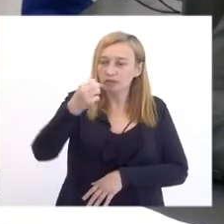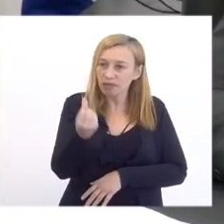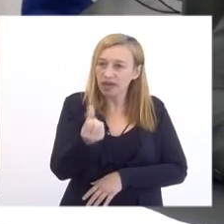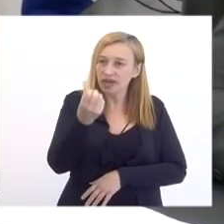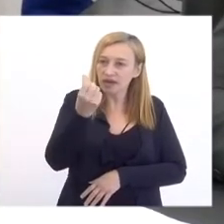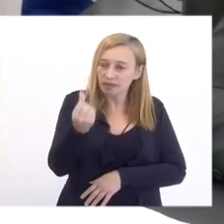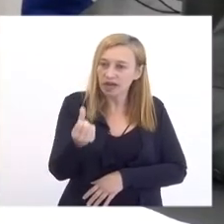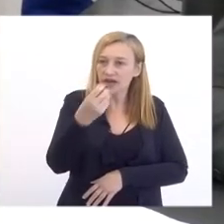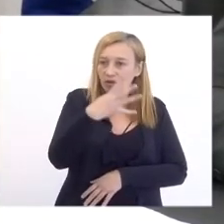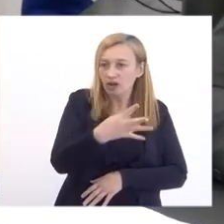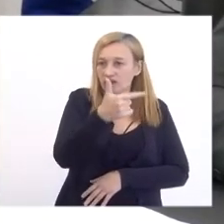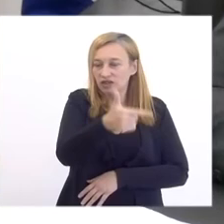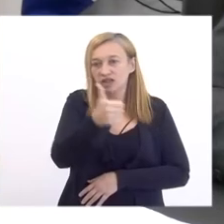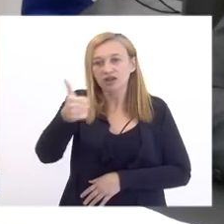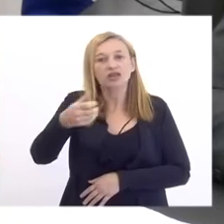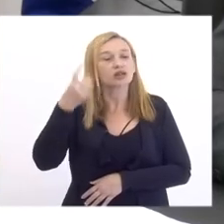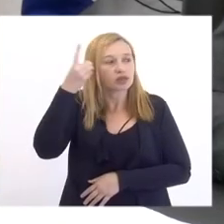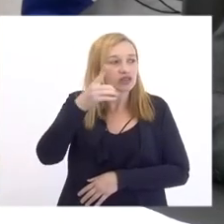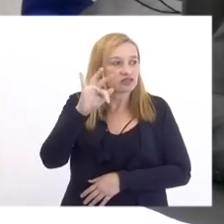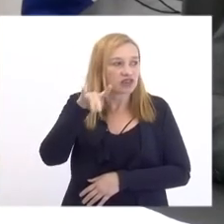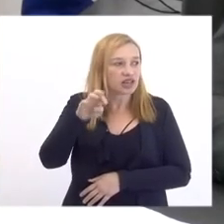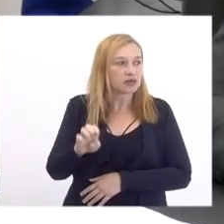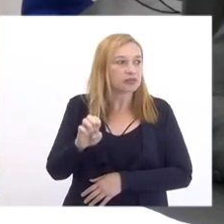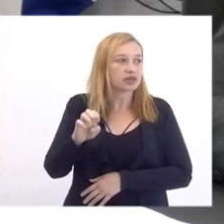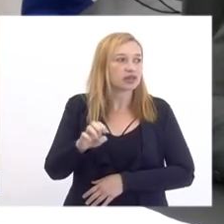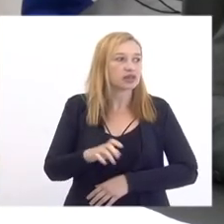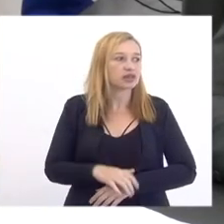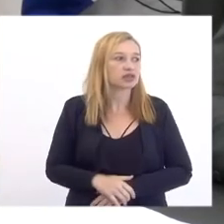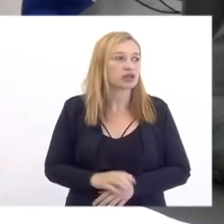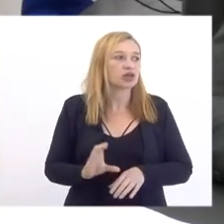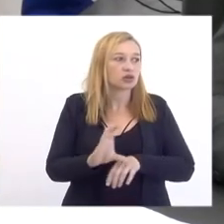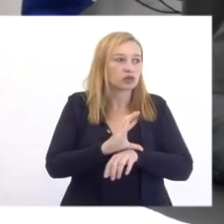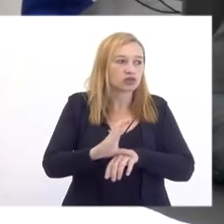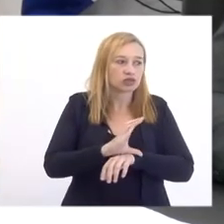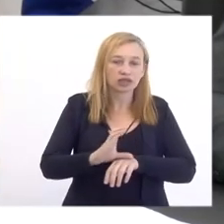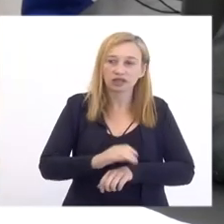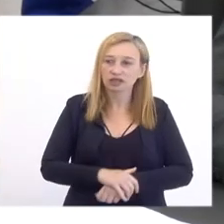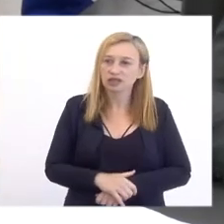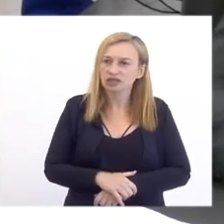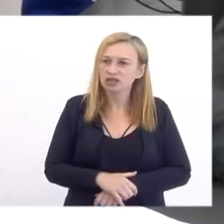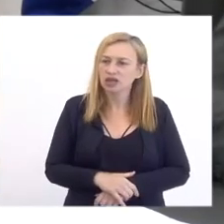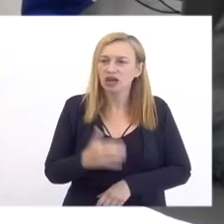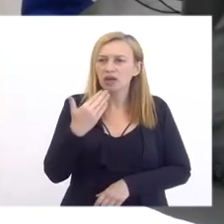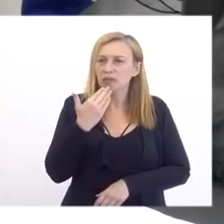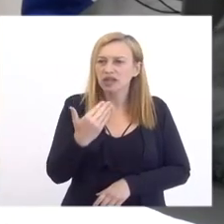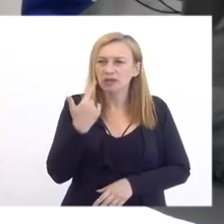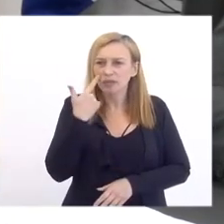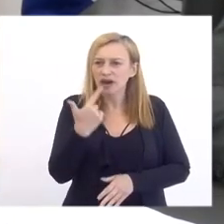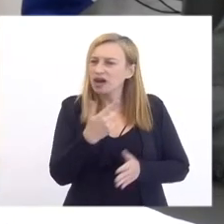4664/2021, autoria do deputado Felipe Soares, parecer pela constitucionalidade. Pedido de vista desse